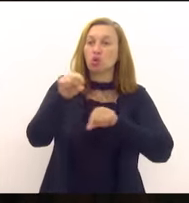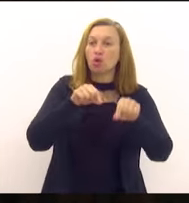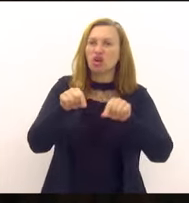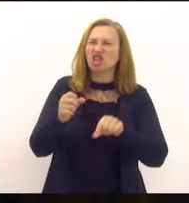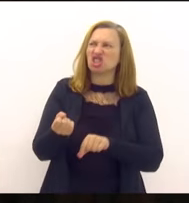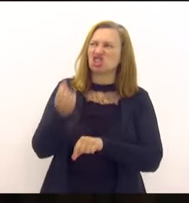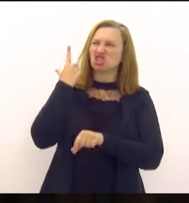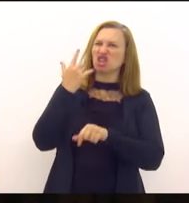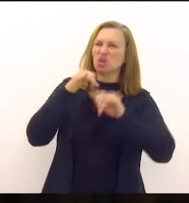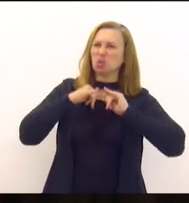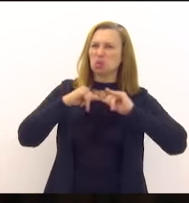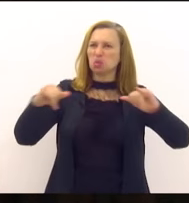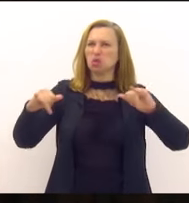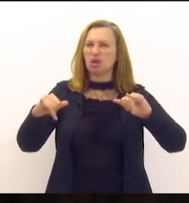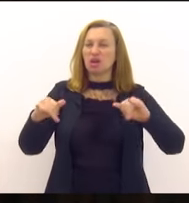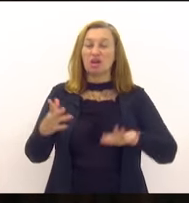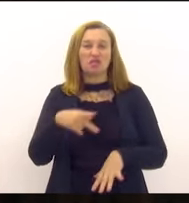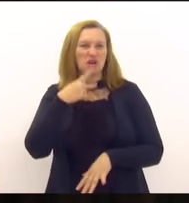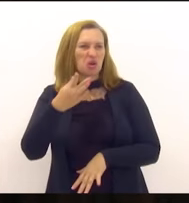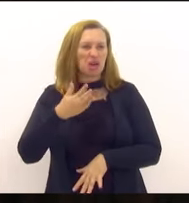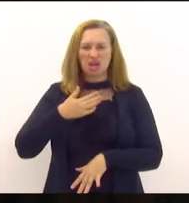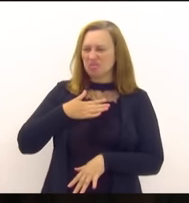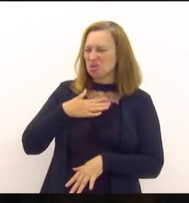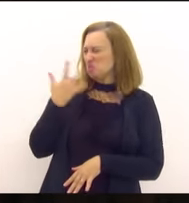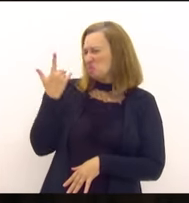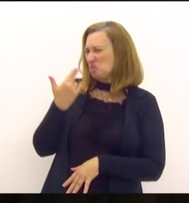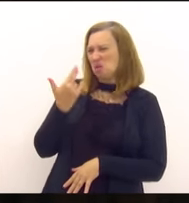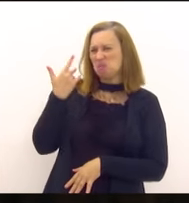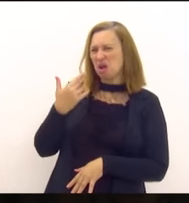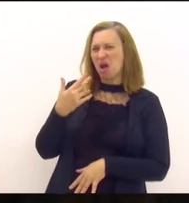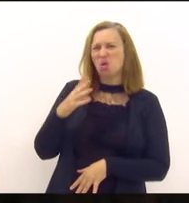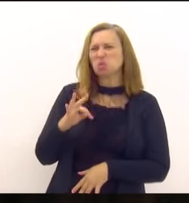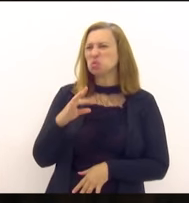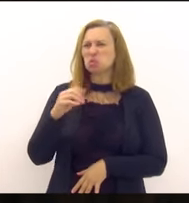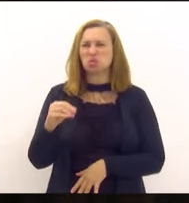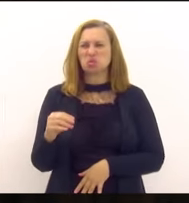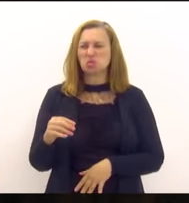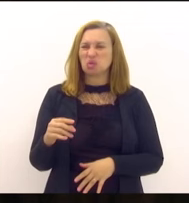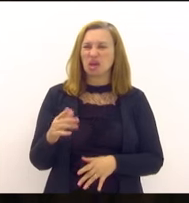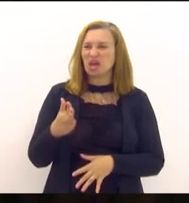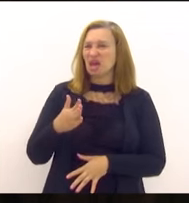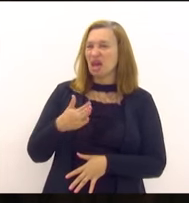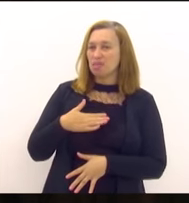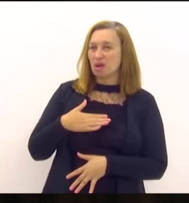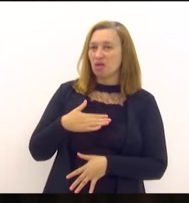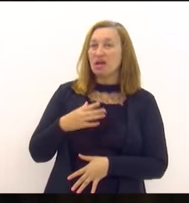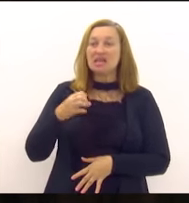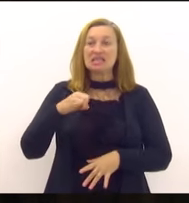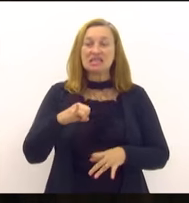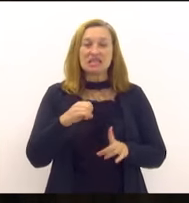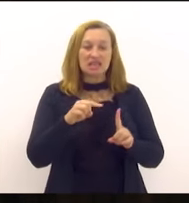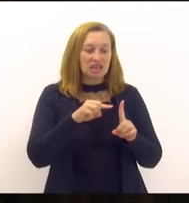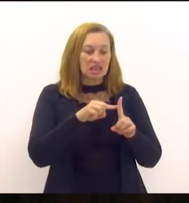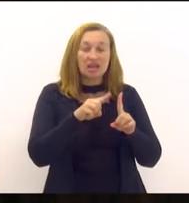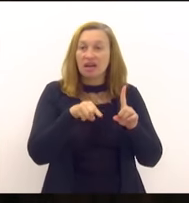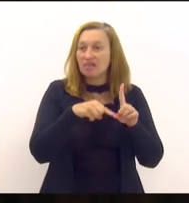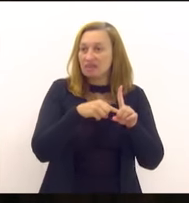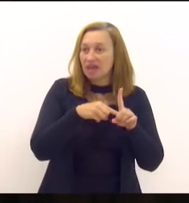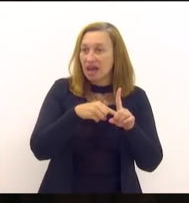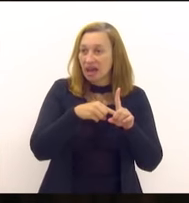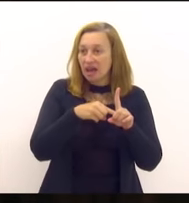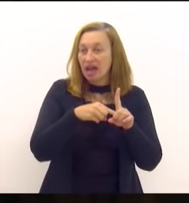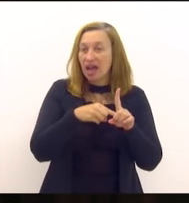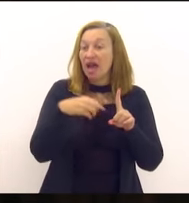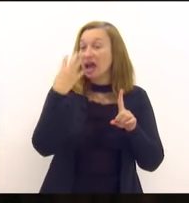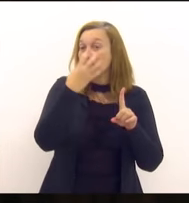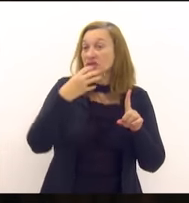para hoje já diz que o Amin é meu. Mas normal, tudo no Rio sou eu. Se engravidar a Madonna amanhã, foi bacelar também. Então já me